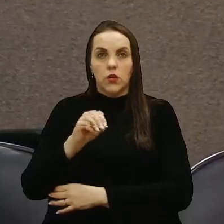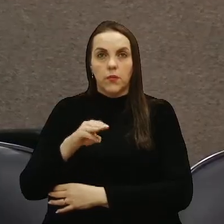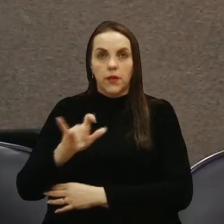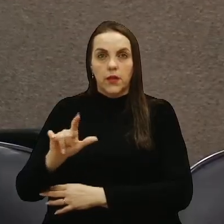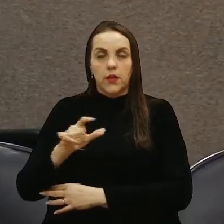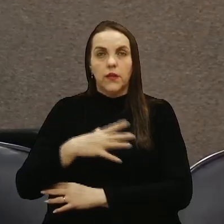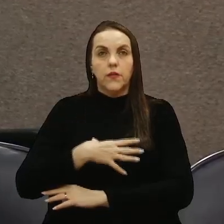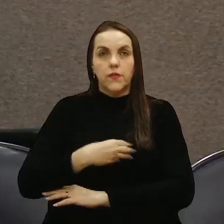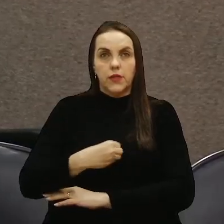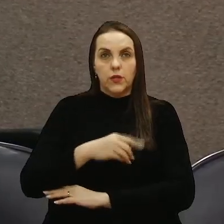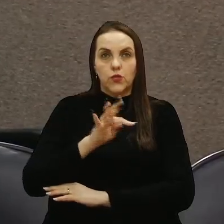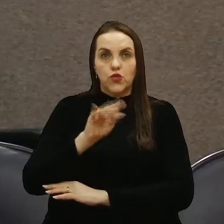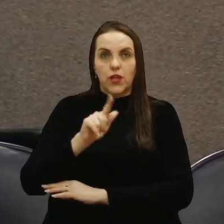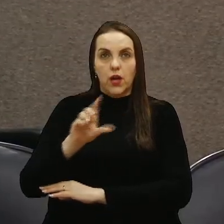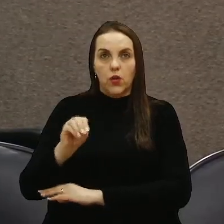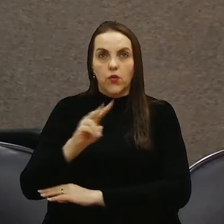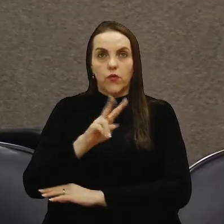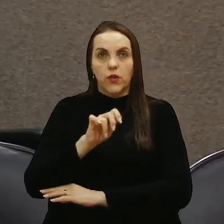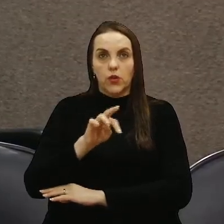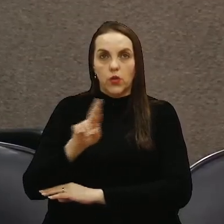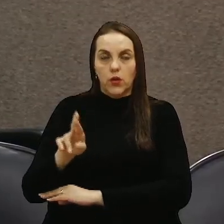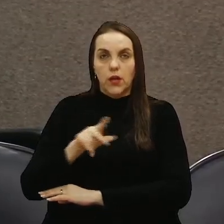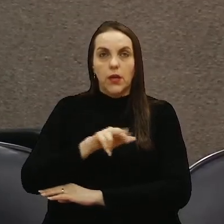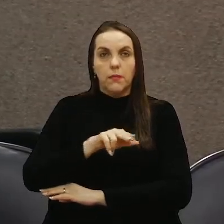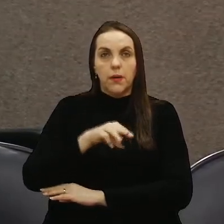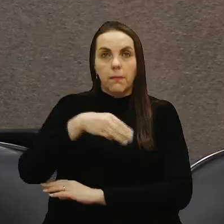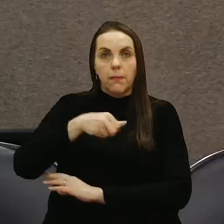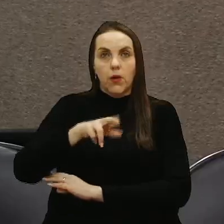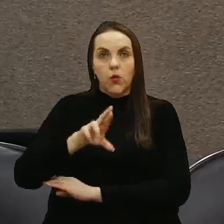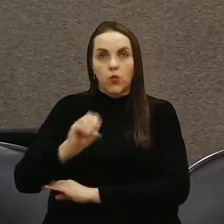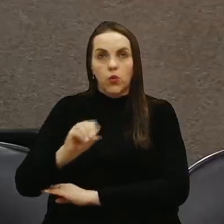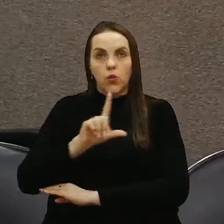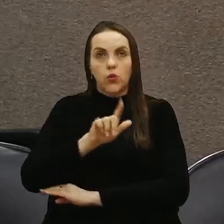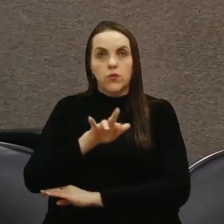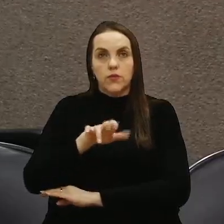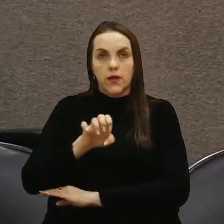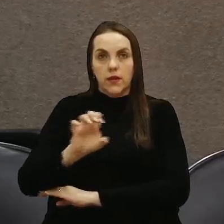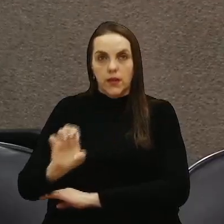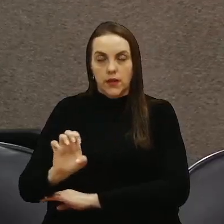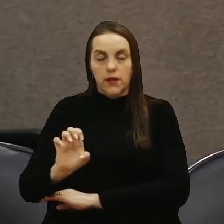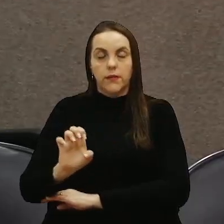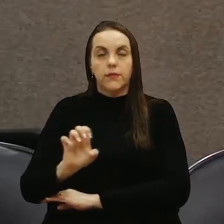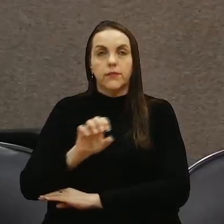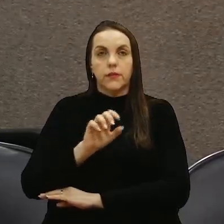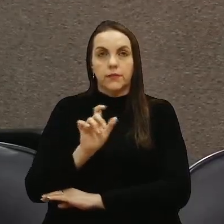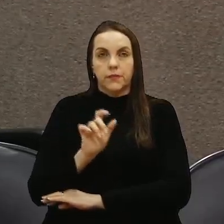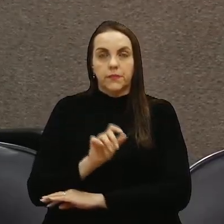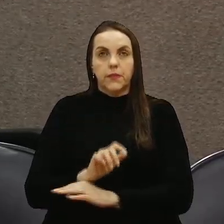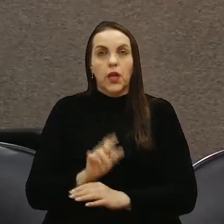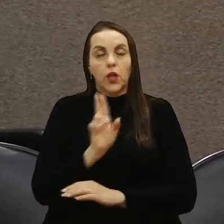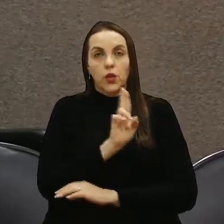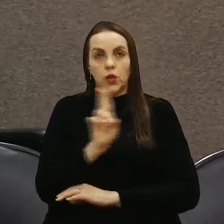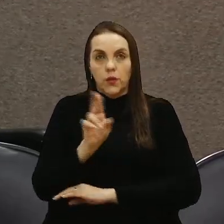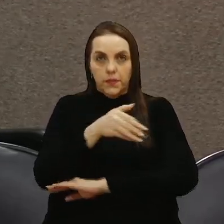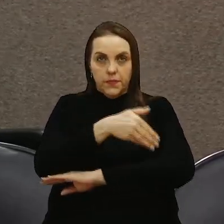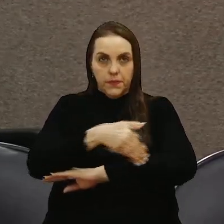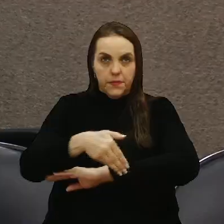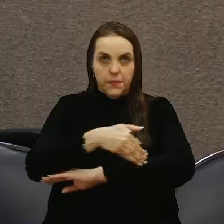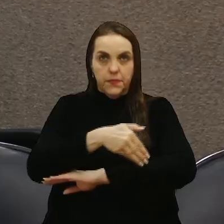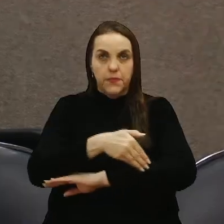Giacomelli, irmãos Mauro e Elciane Giacomelli. A nomeação desta rua foi uma